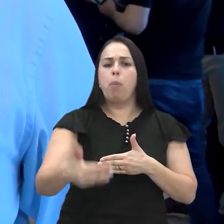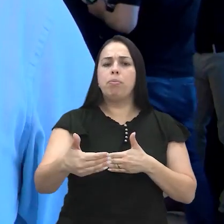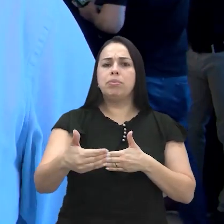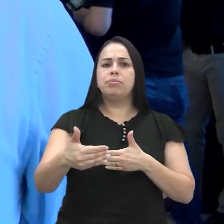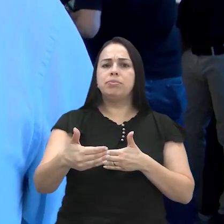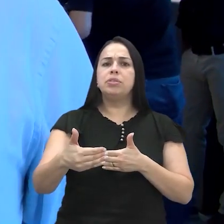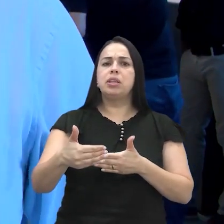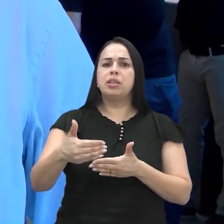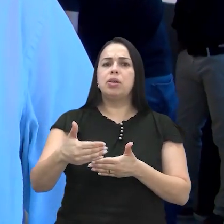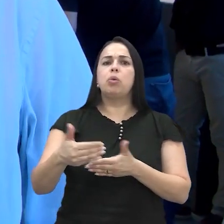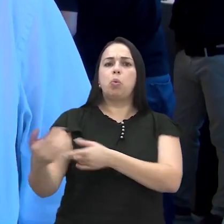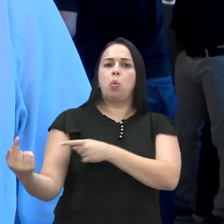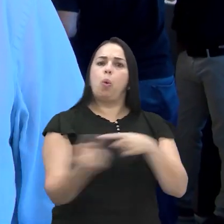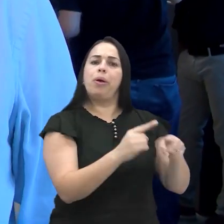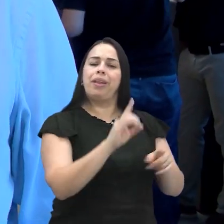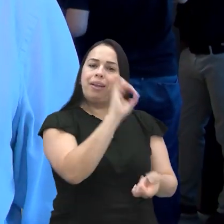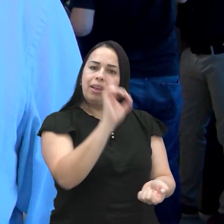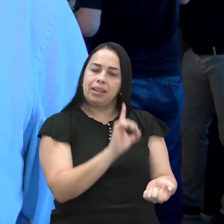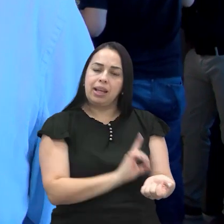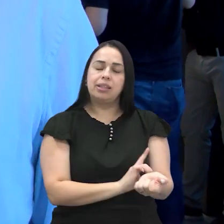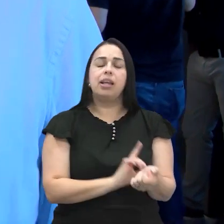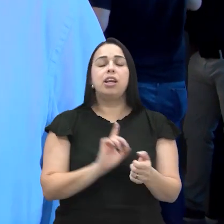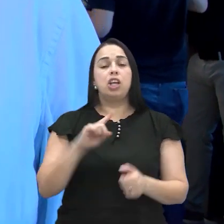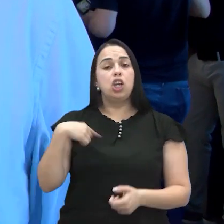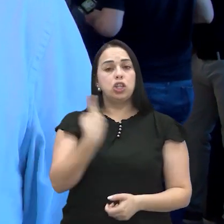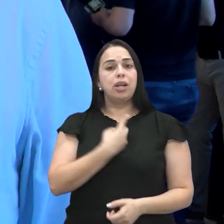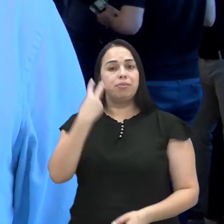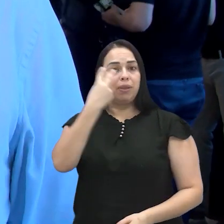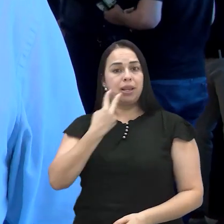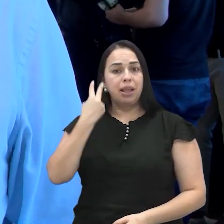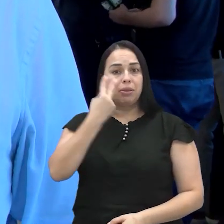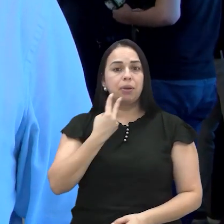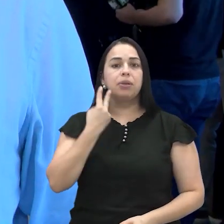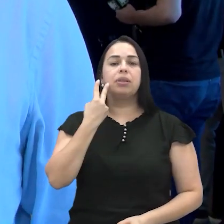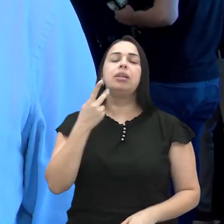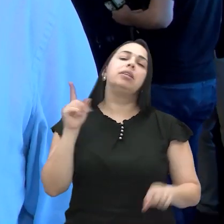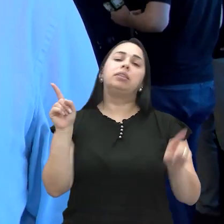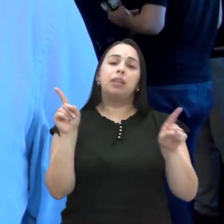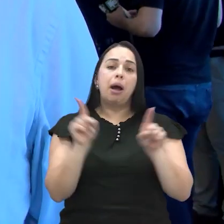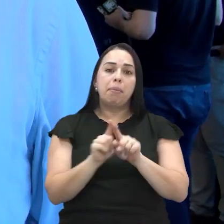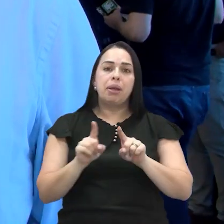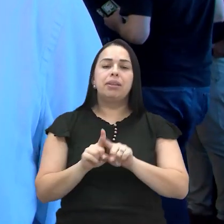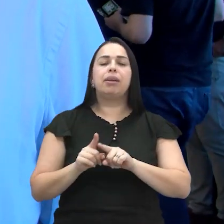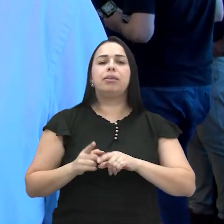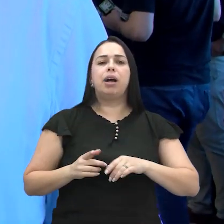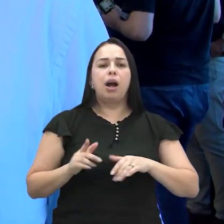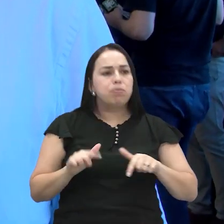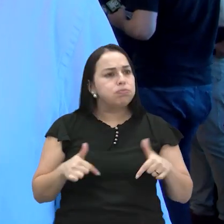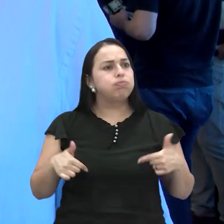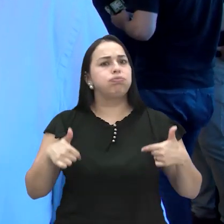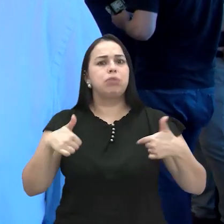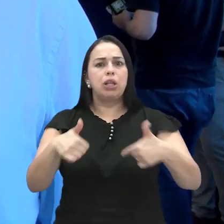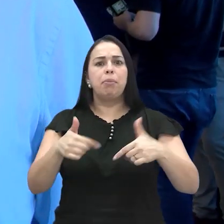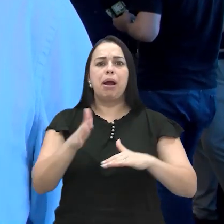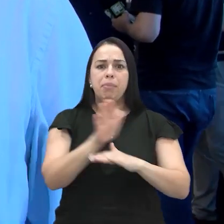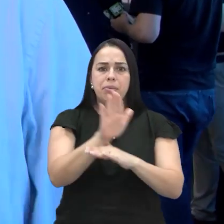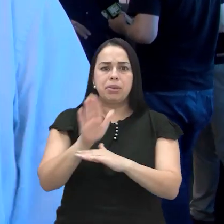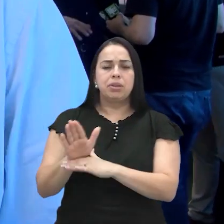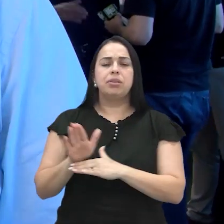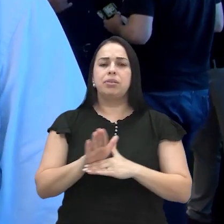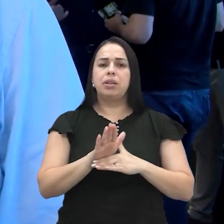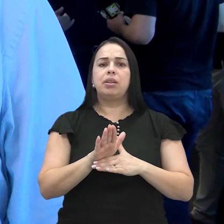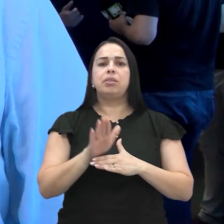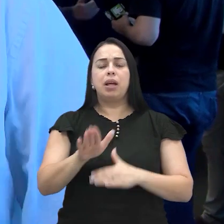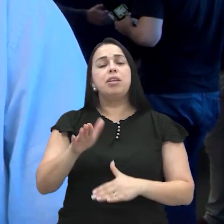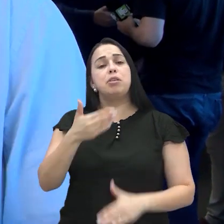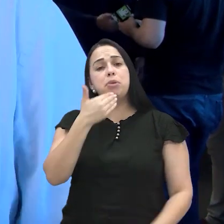comece esse trabalho de combate à dengue, e nós da Câmara Municipal estamos bem imbuídos nessa questão, e não só o